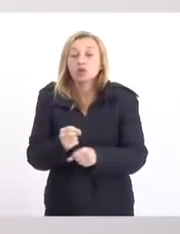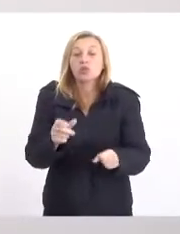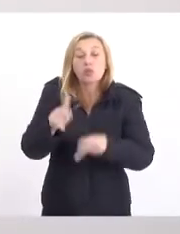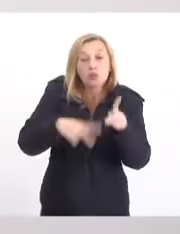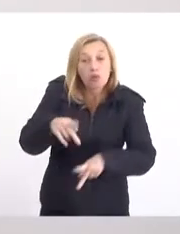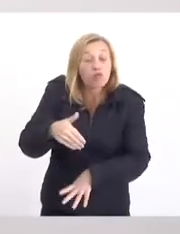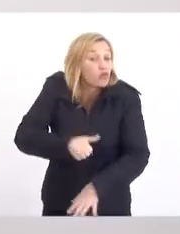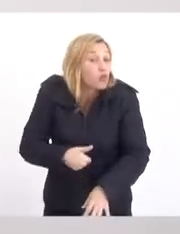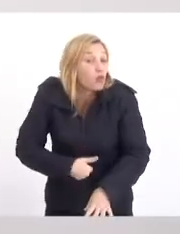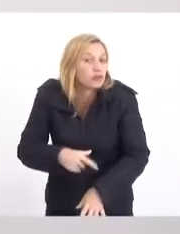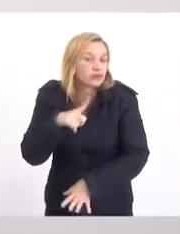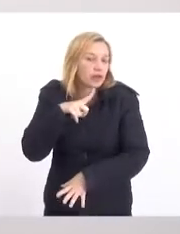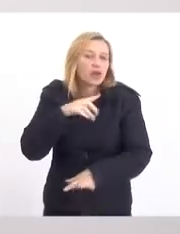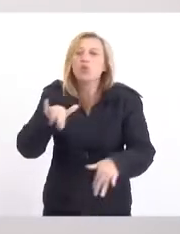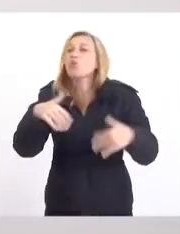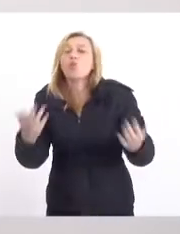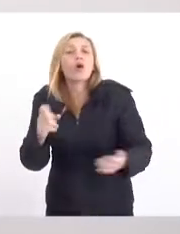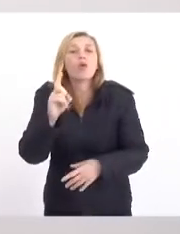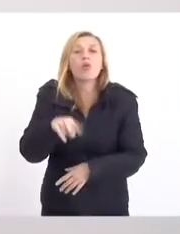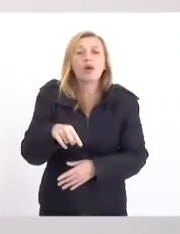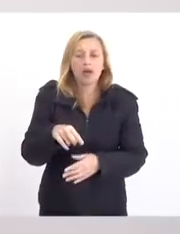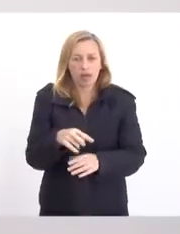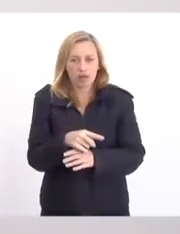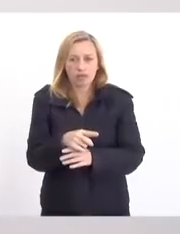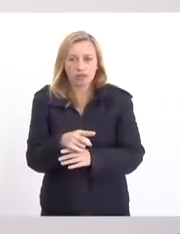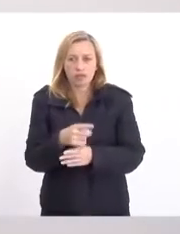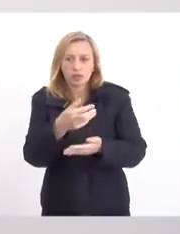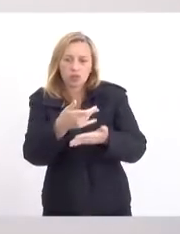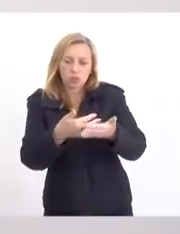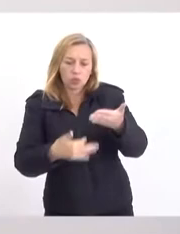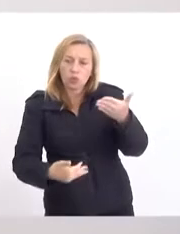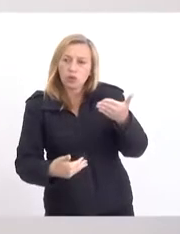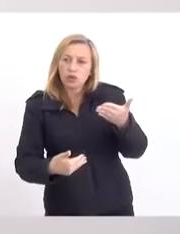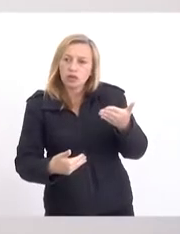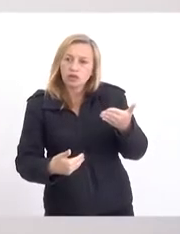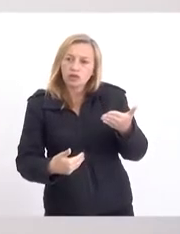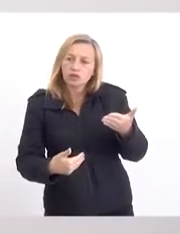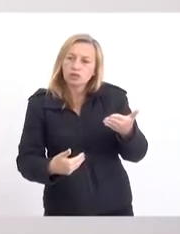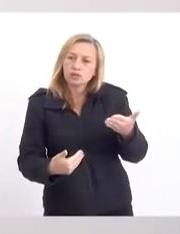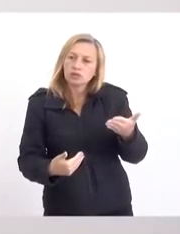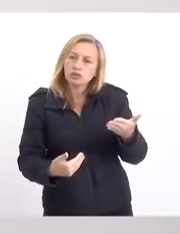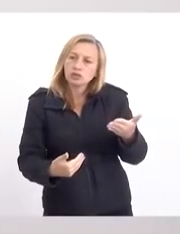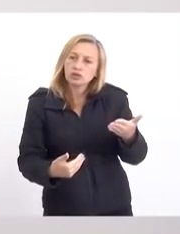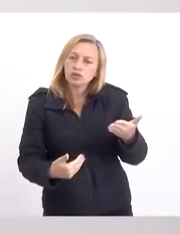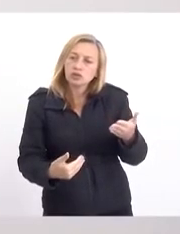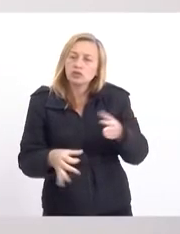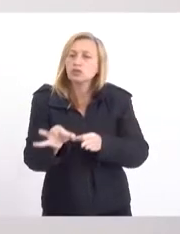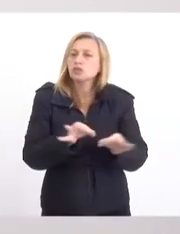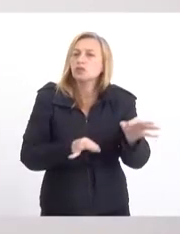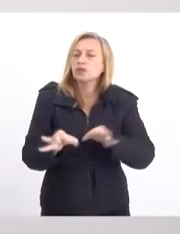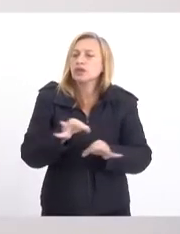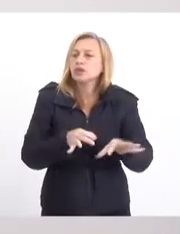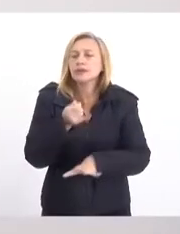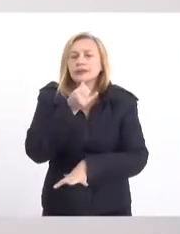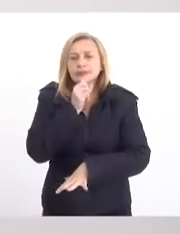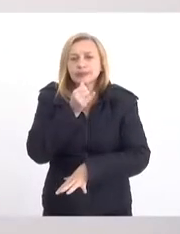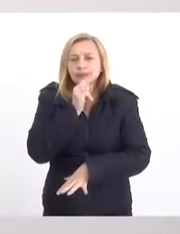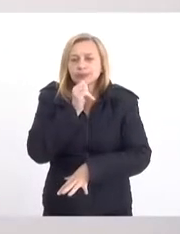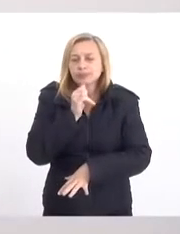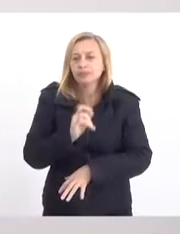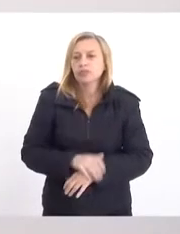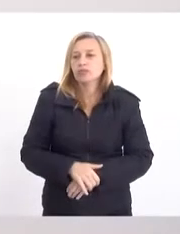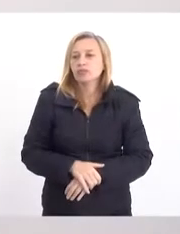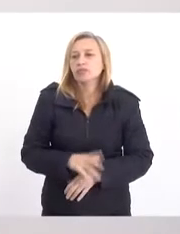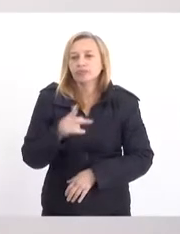saber qual é o cronograma de execução desses planos, por exemplo, quando a